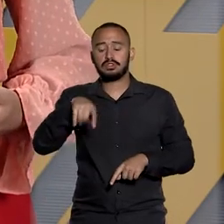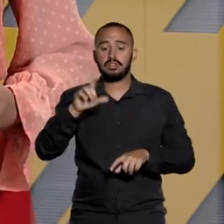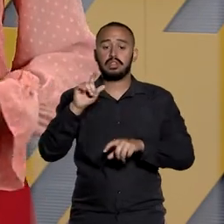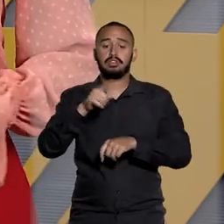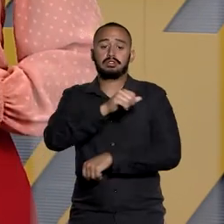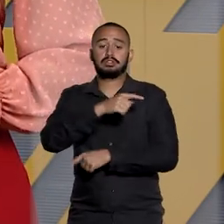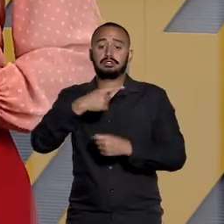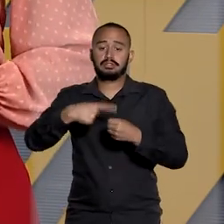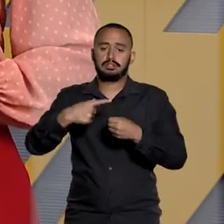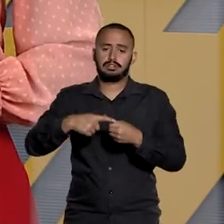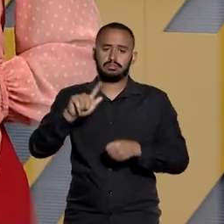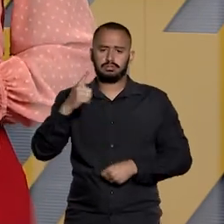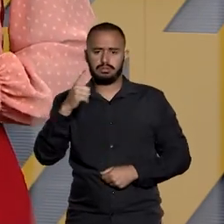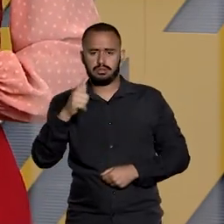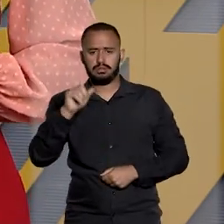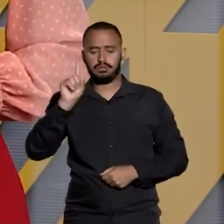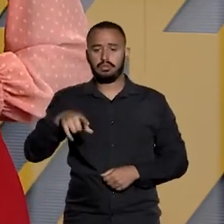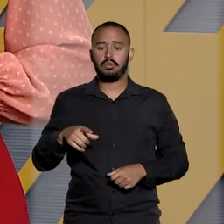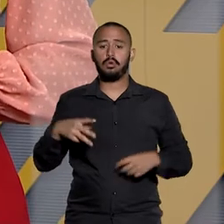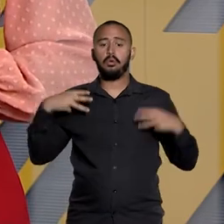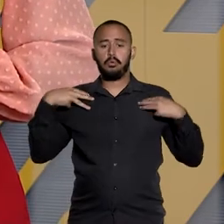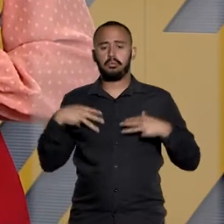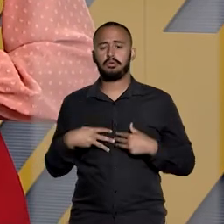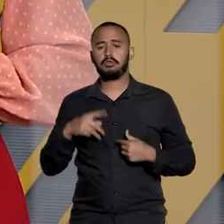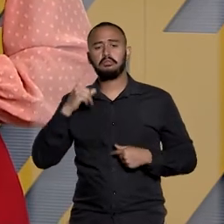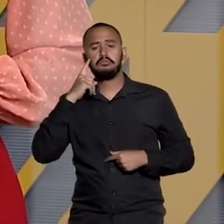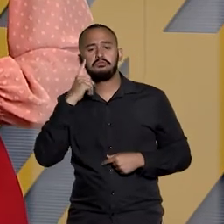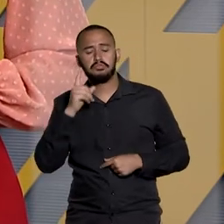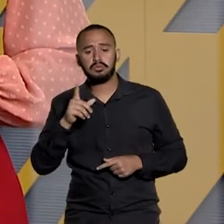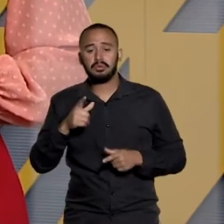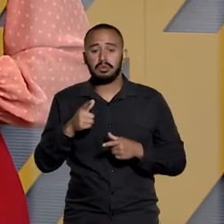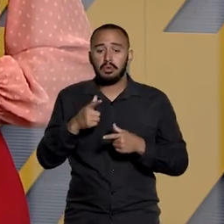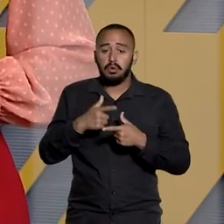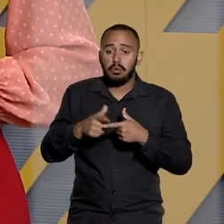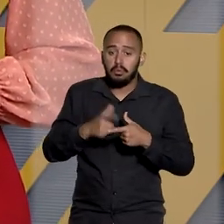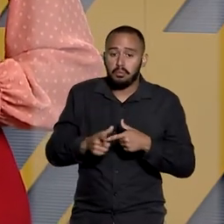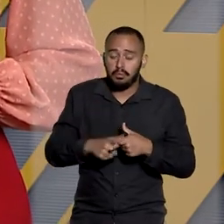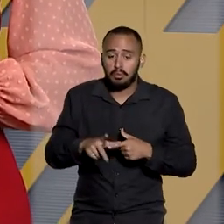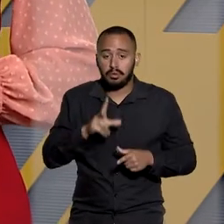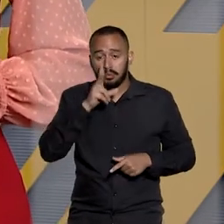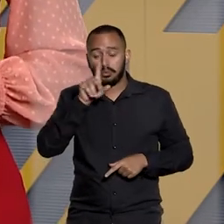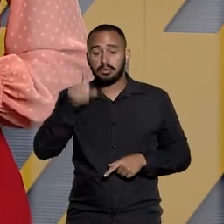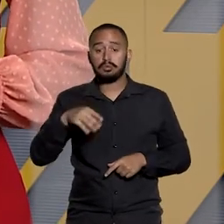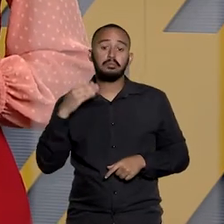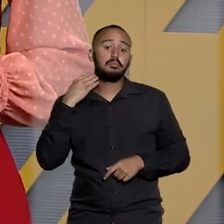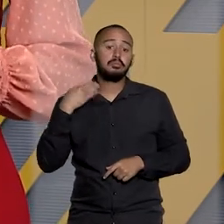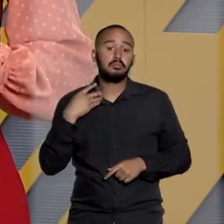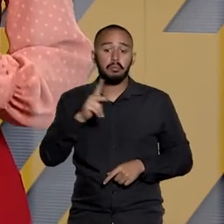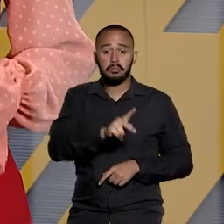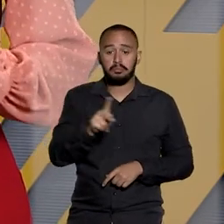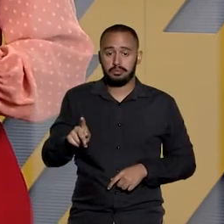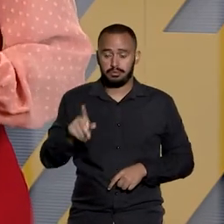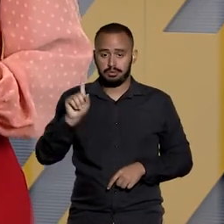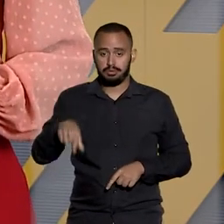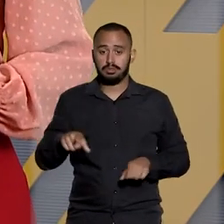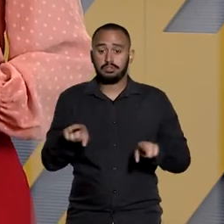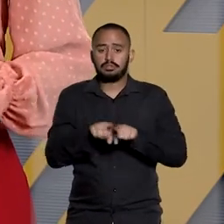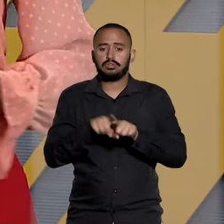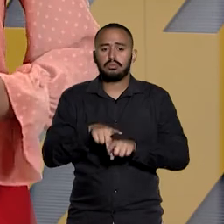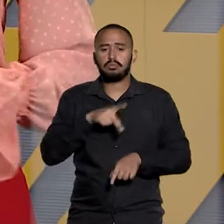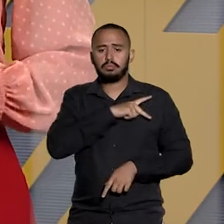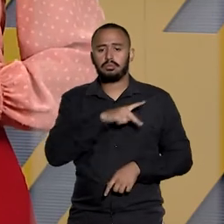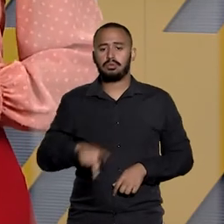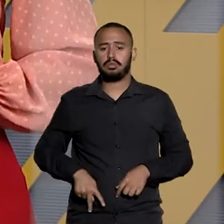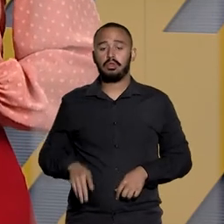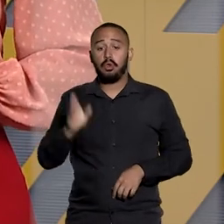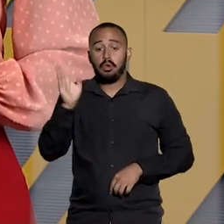Goiás. O ministro Humberto Martins concluiu que havia risco de efetivo prejuízo aos cofres públicos. De acordo com o presidente,